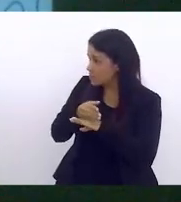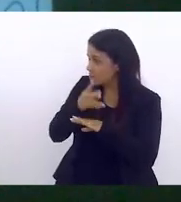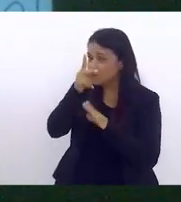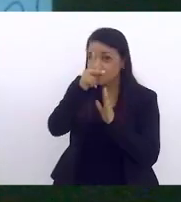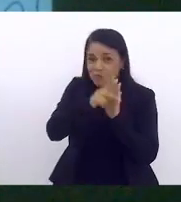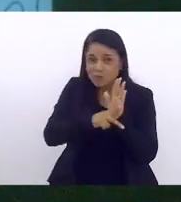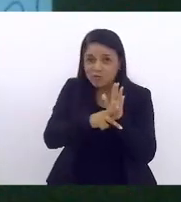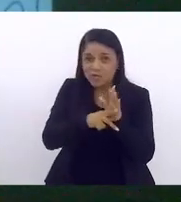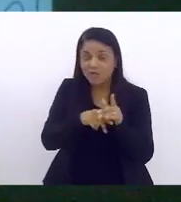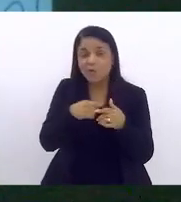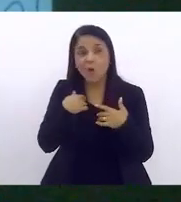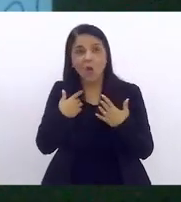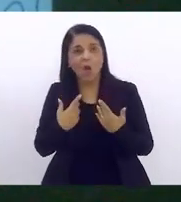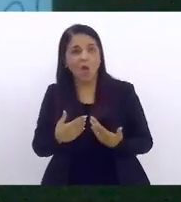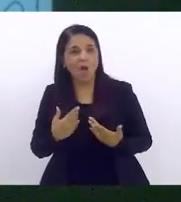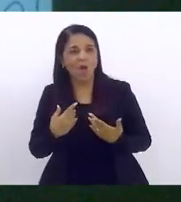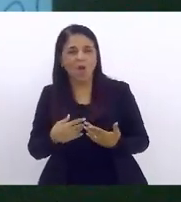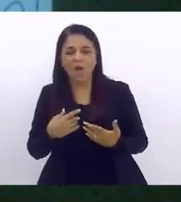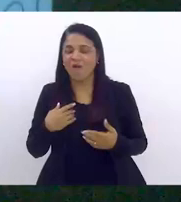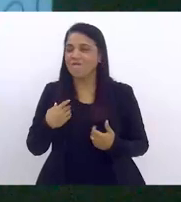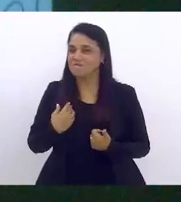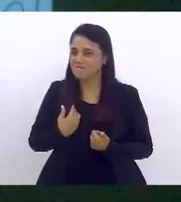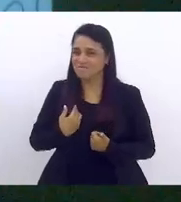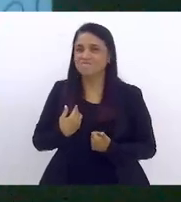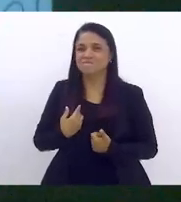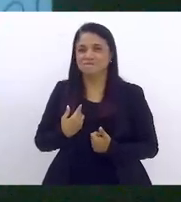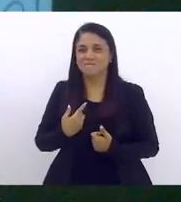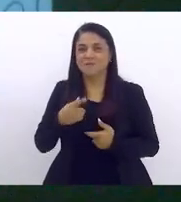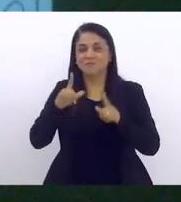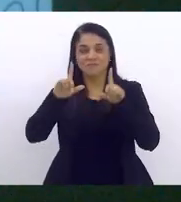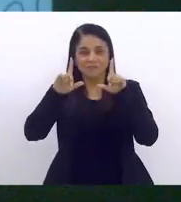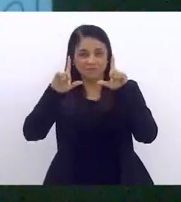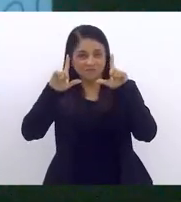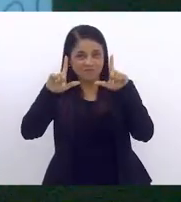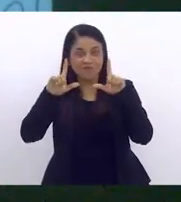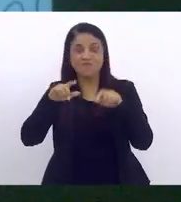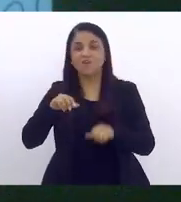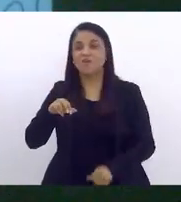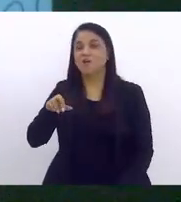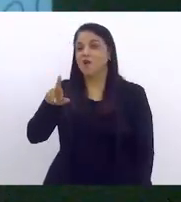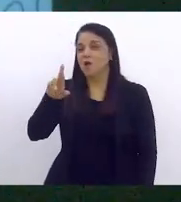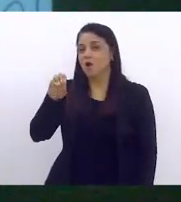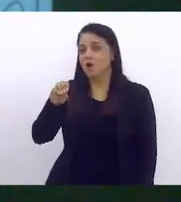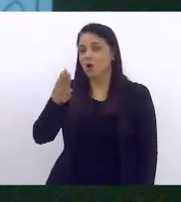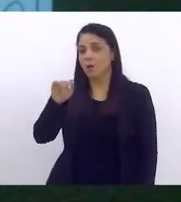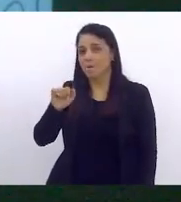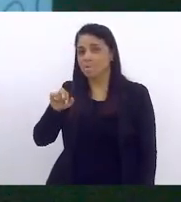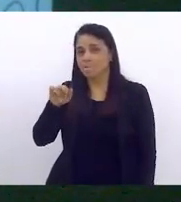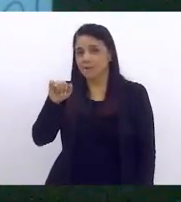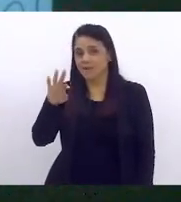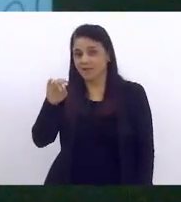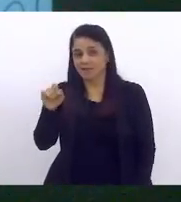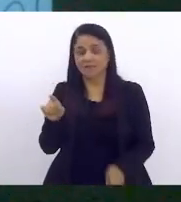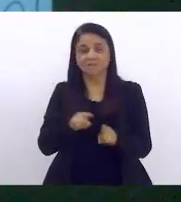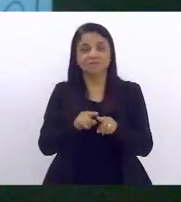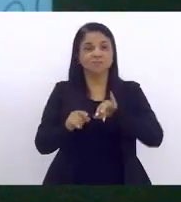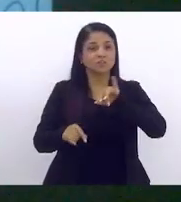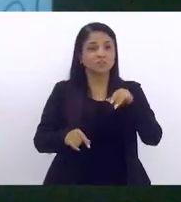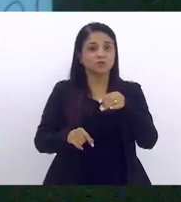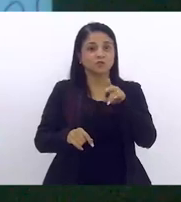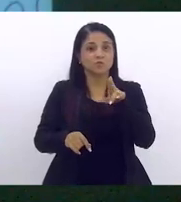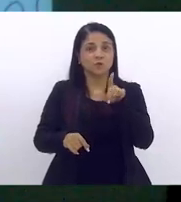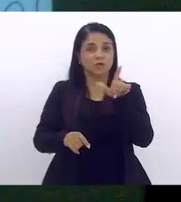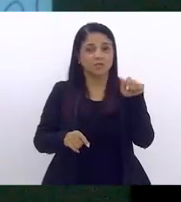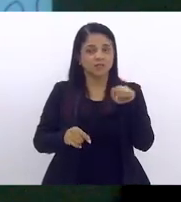projeto. Nossa, aqui a gente vê aqui a imagem da Roberta Calabria, Juliana Cândido, que está ali, que participou da